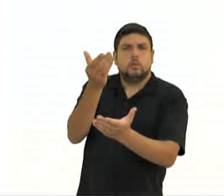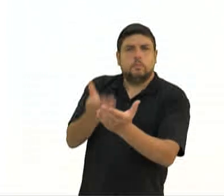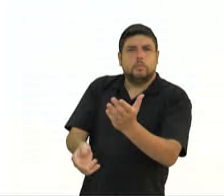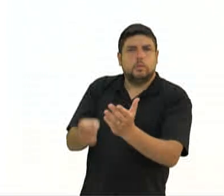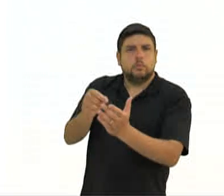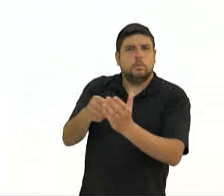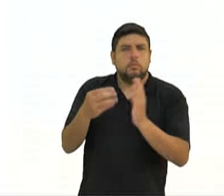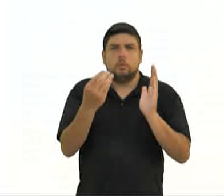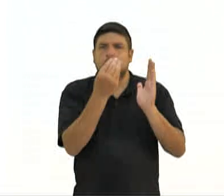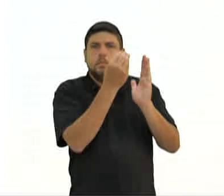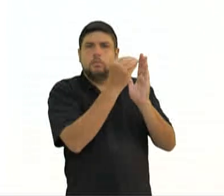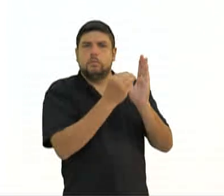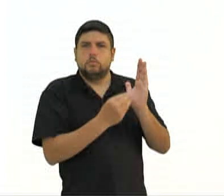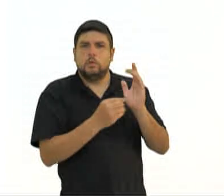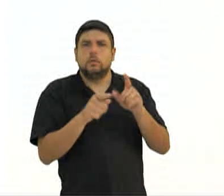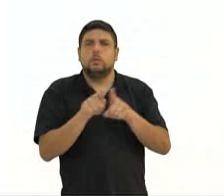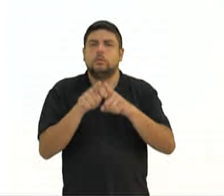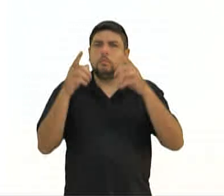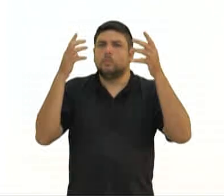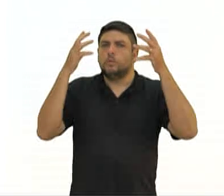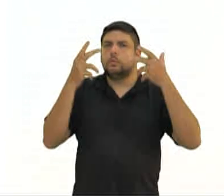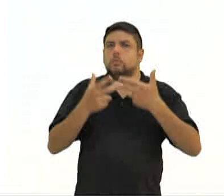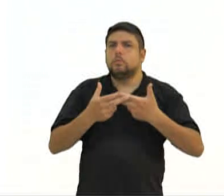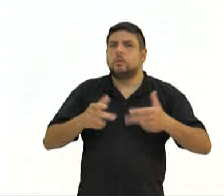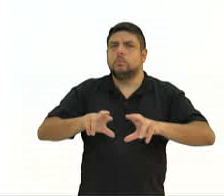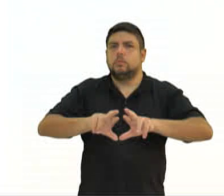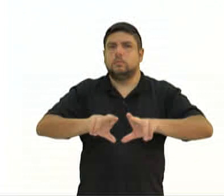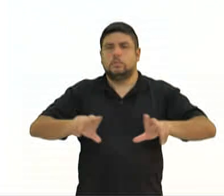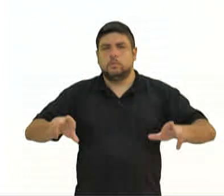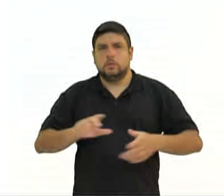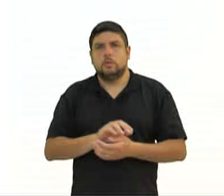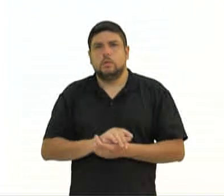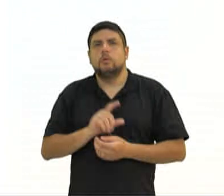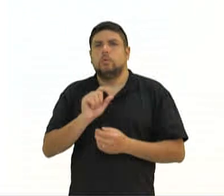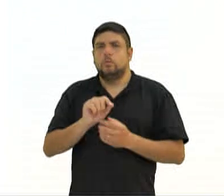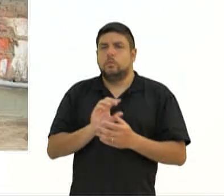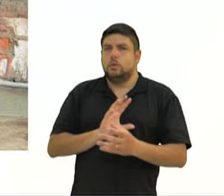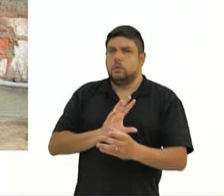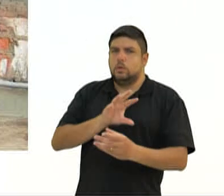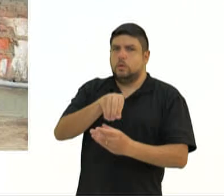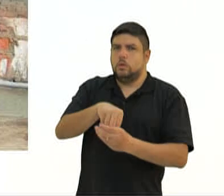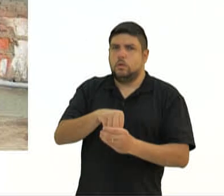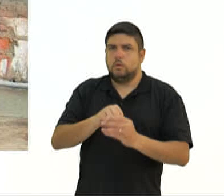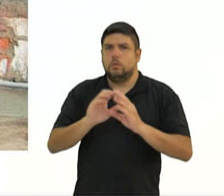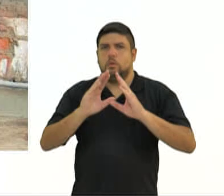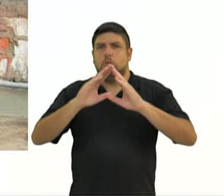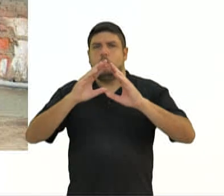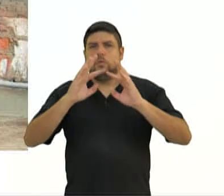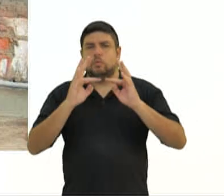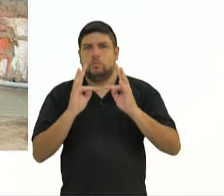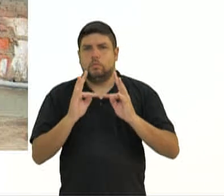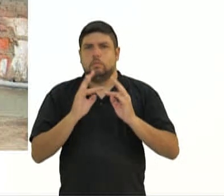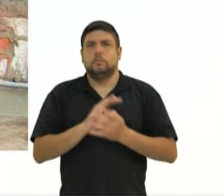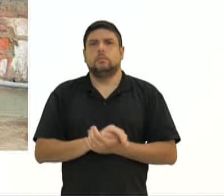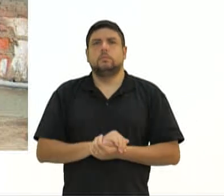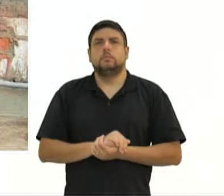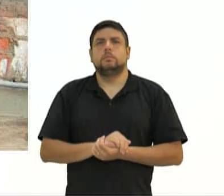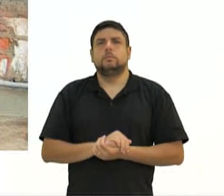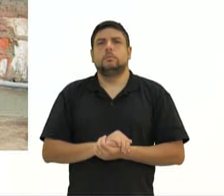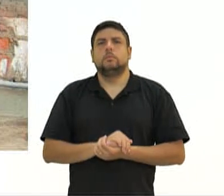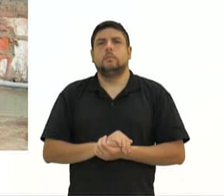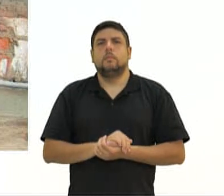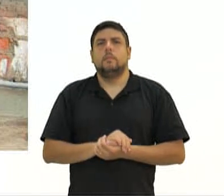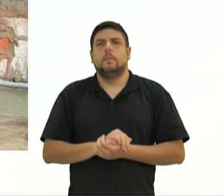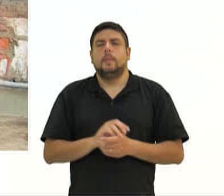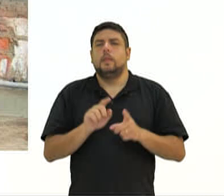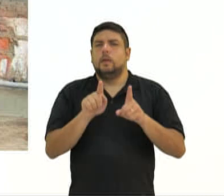diferentes estilos de animais. Isso está dentro do templo. Mais uma análise dessas inscrições